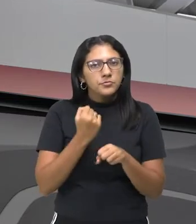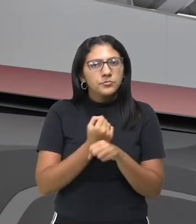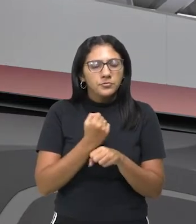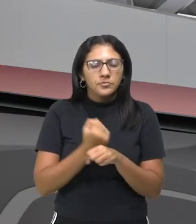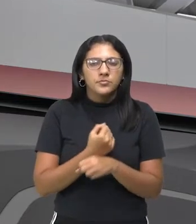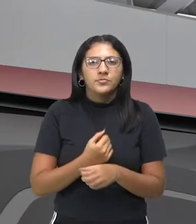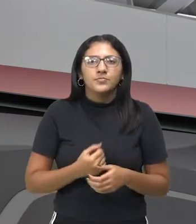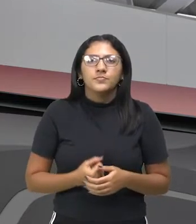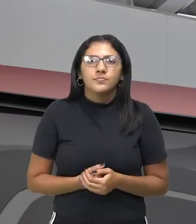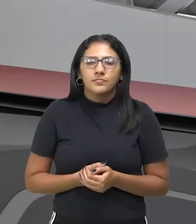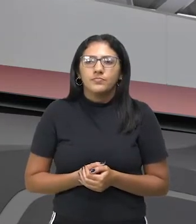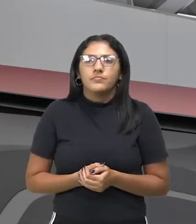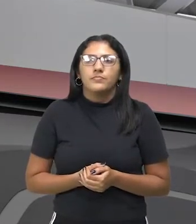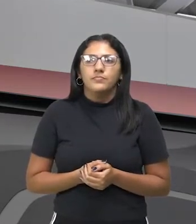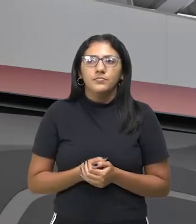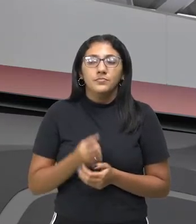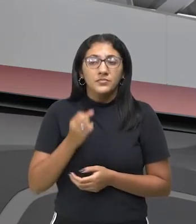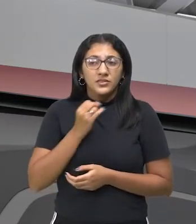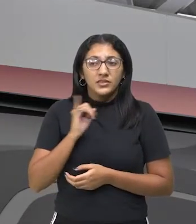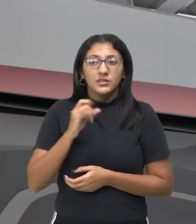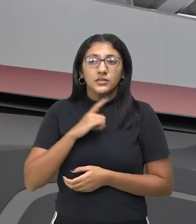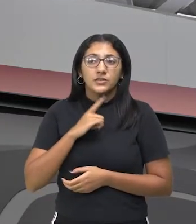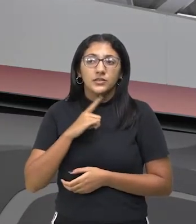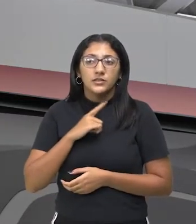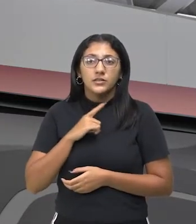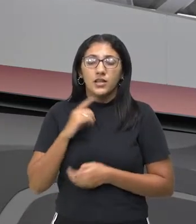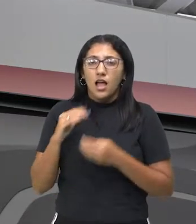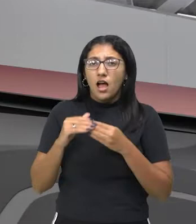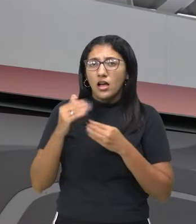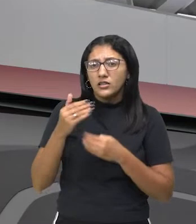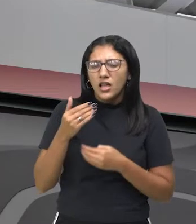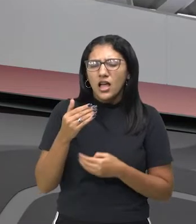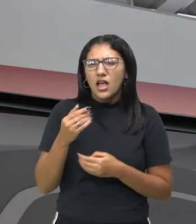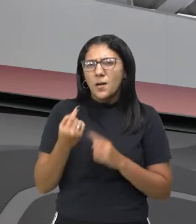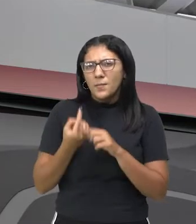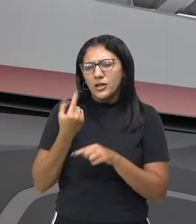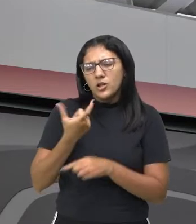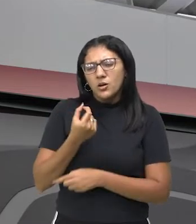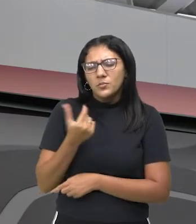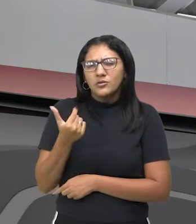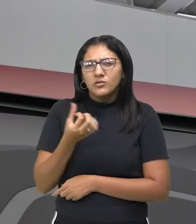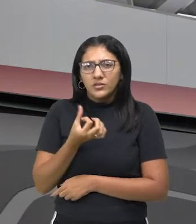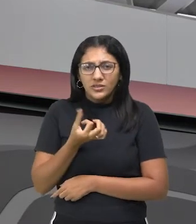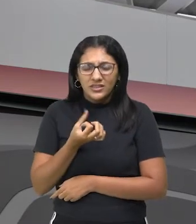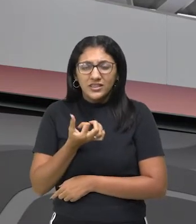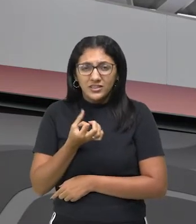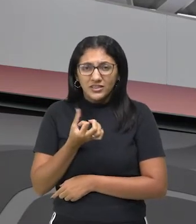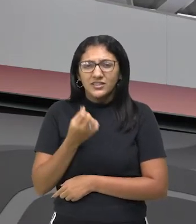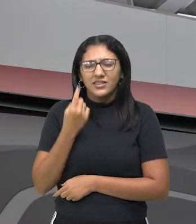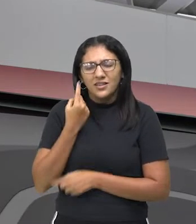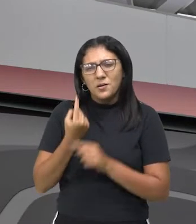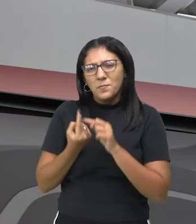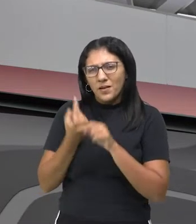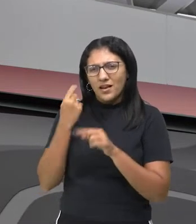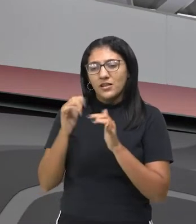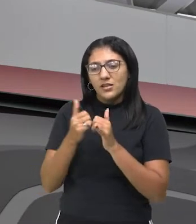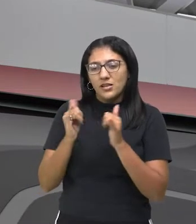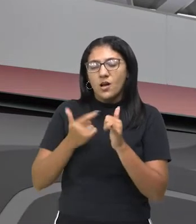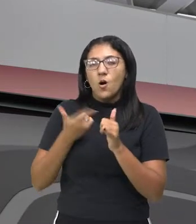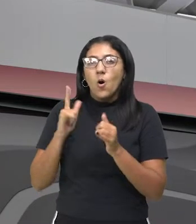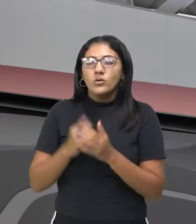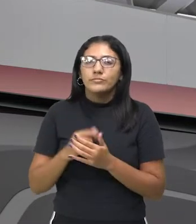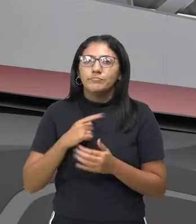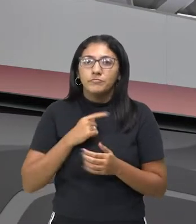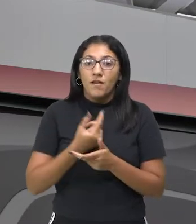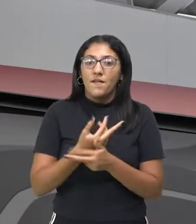usinas. Então, se teve até 2016, quando se foi colocada a usina Belo Monte, várias